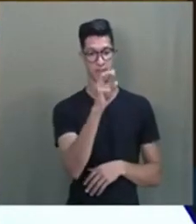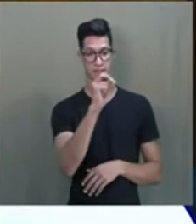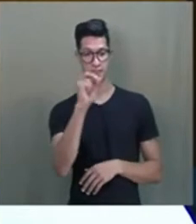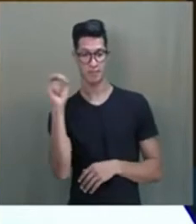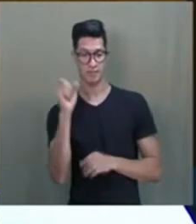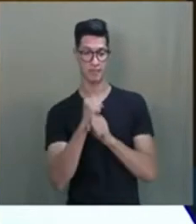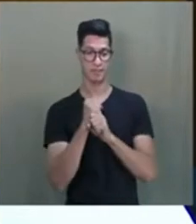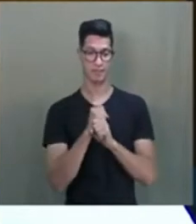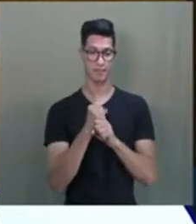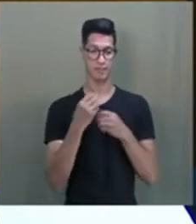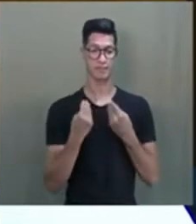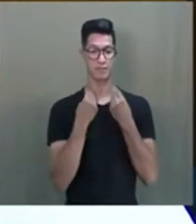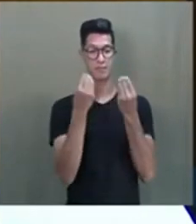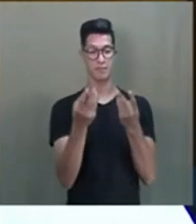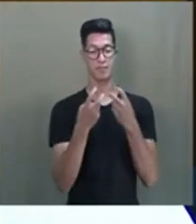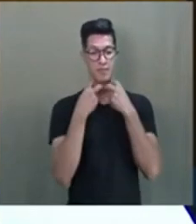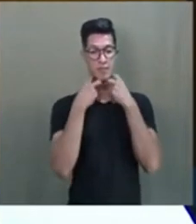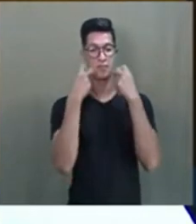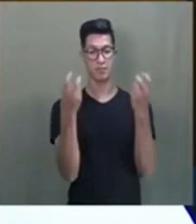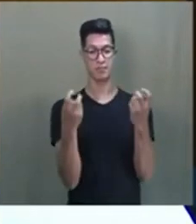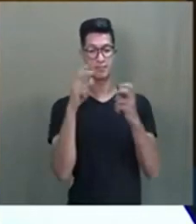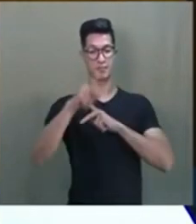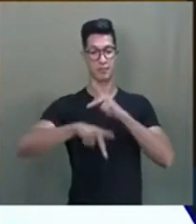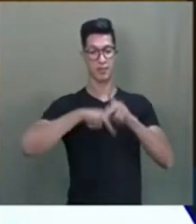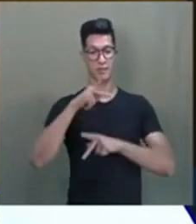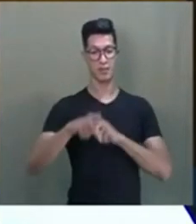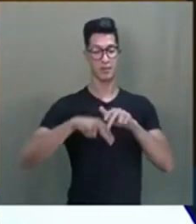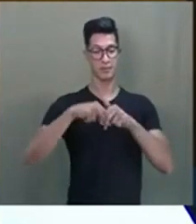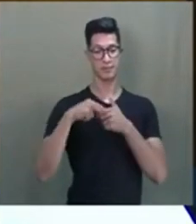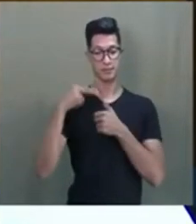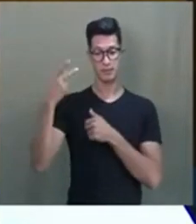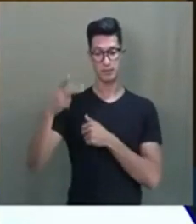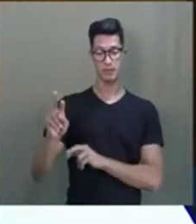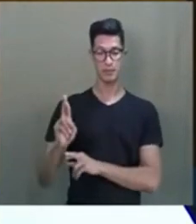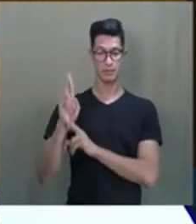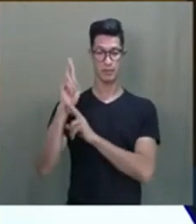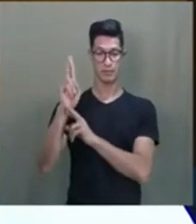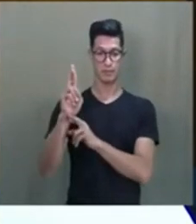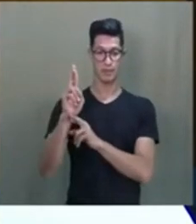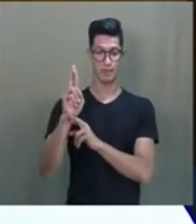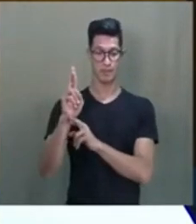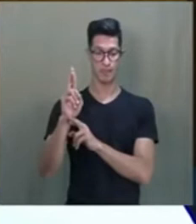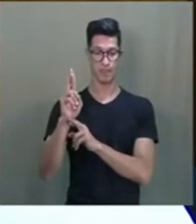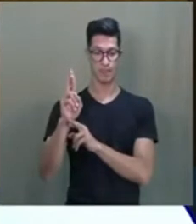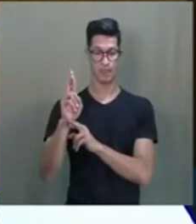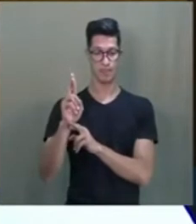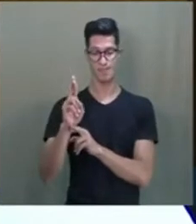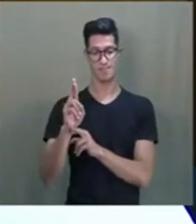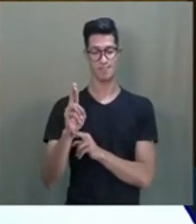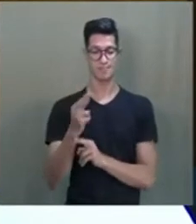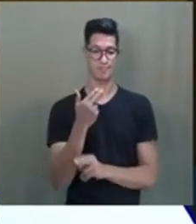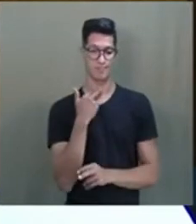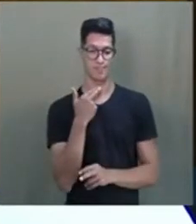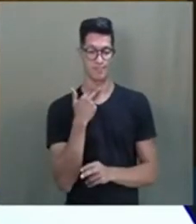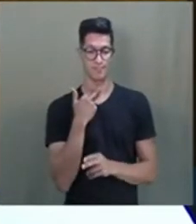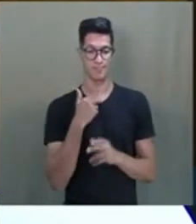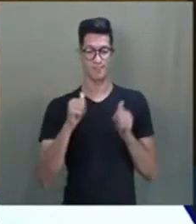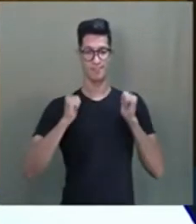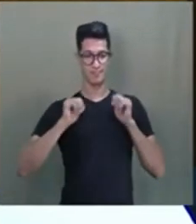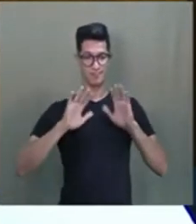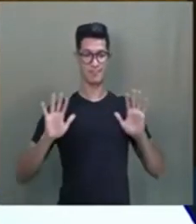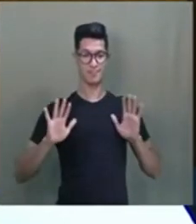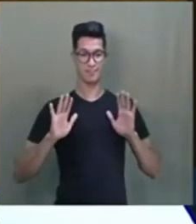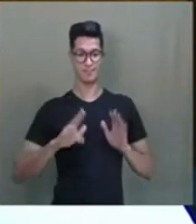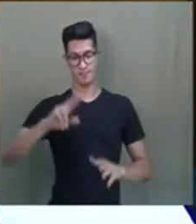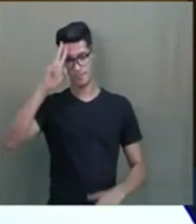anos, dando voz ao povo por meio de seus representantes. Não me posso excusar